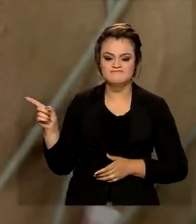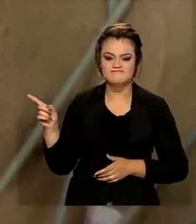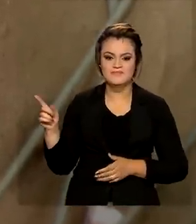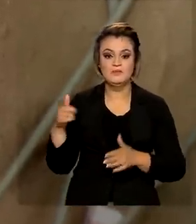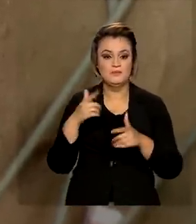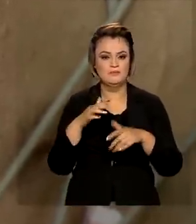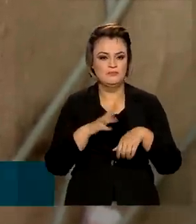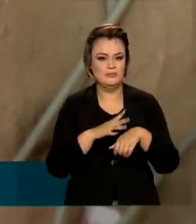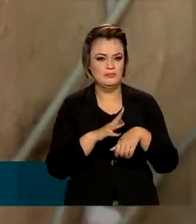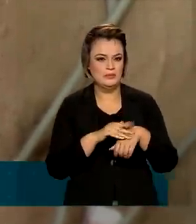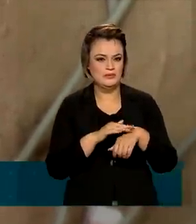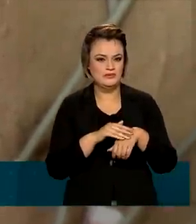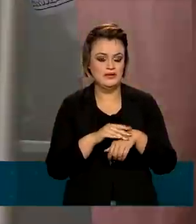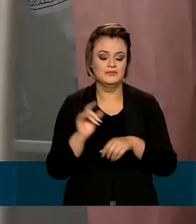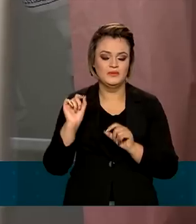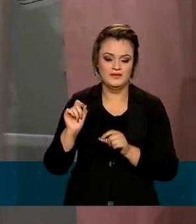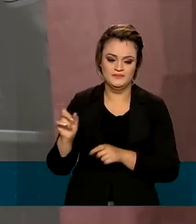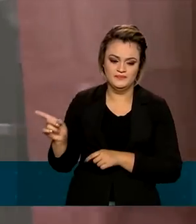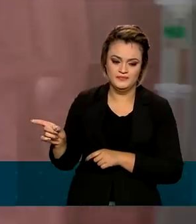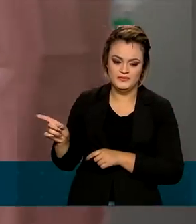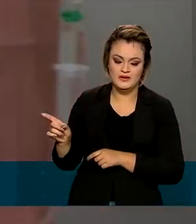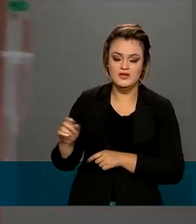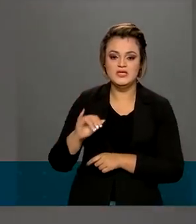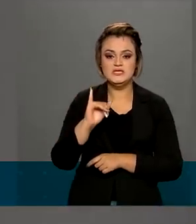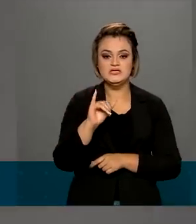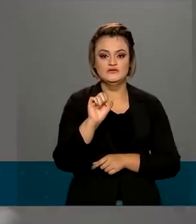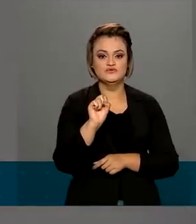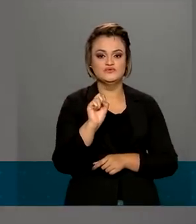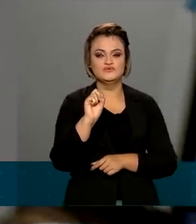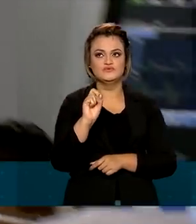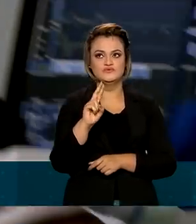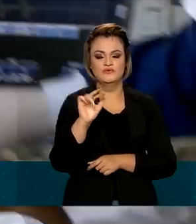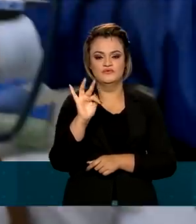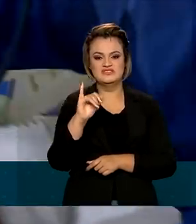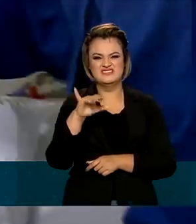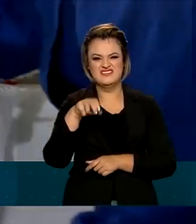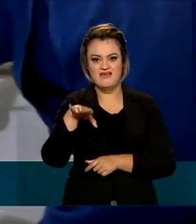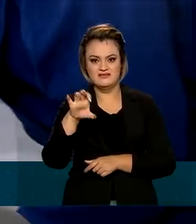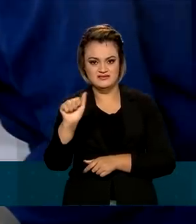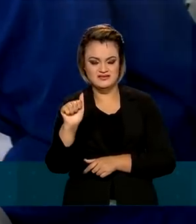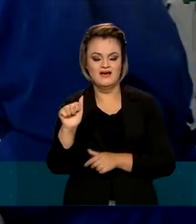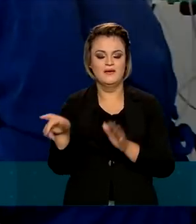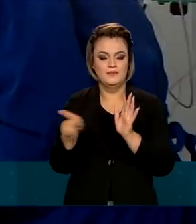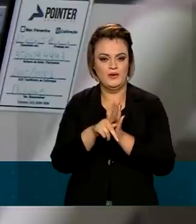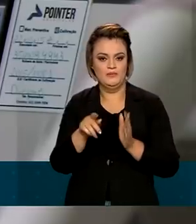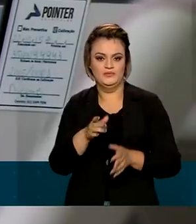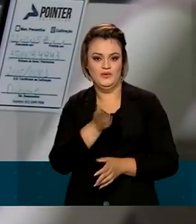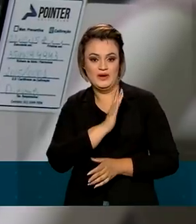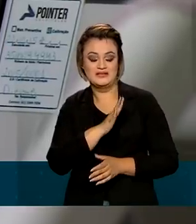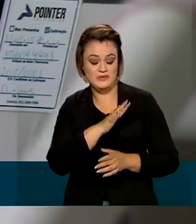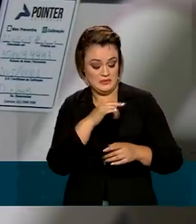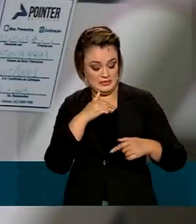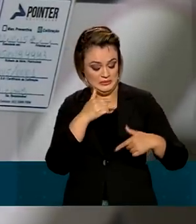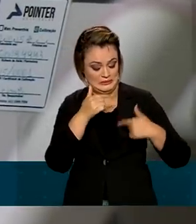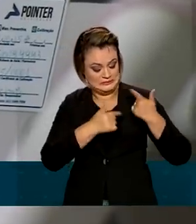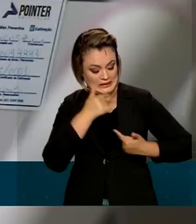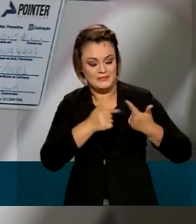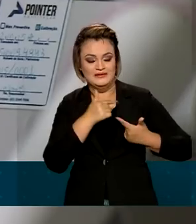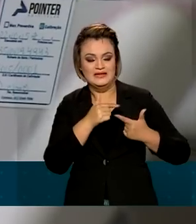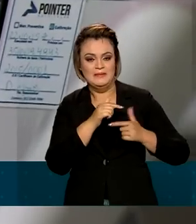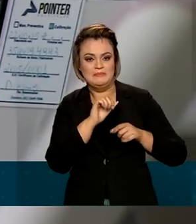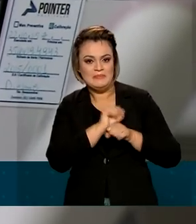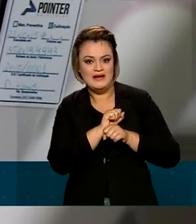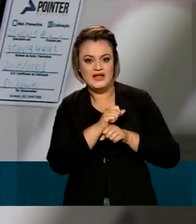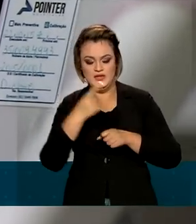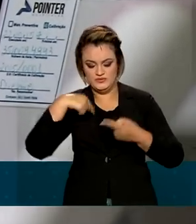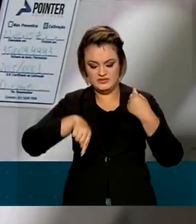Insuficiência cardíaca ocorre quando o coração reduz sua capacidade de bombear e receber sangue. Muitas vezes é